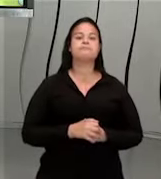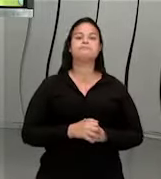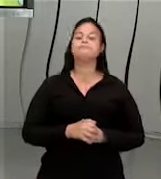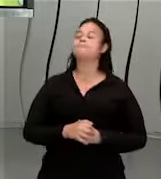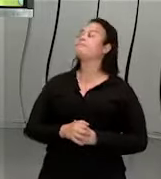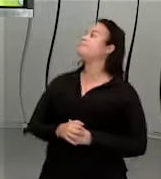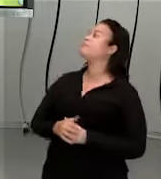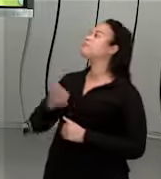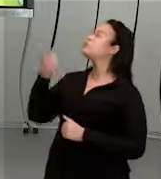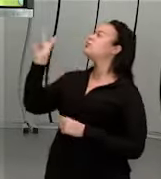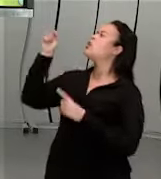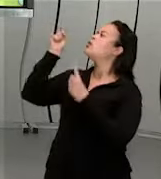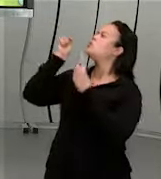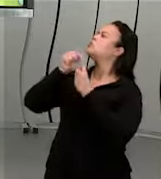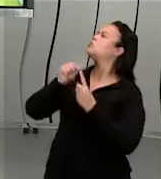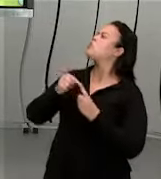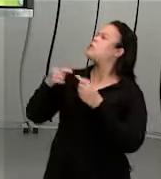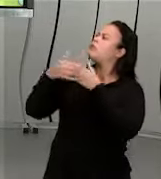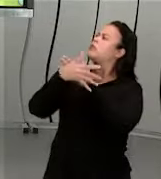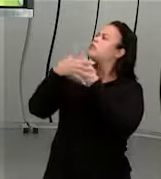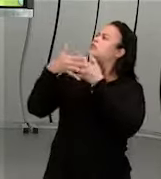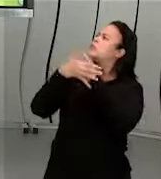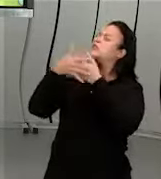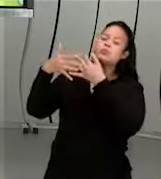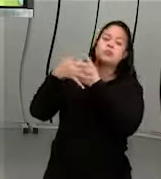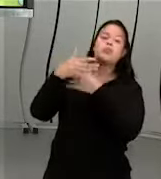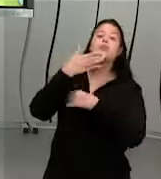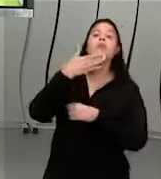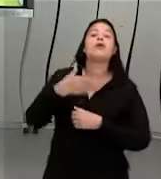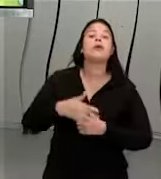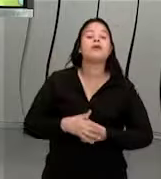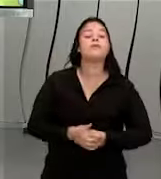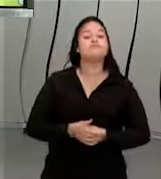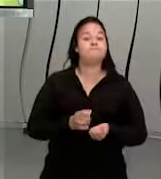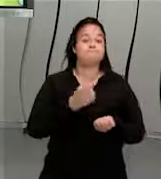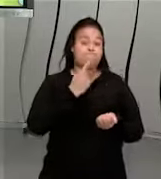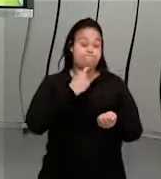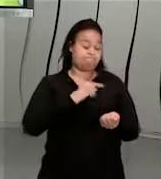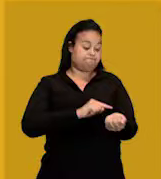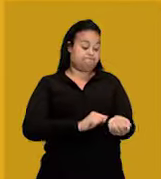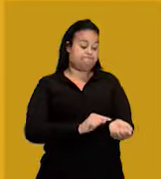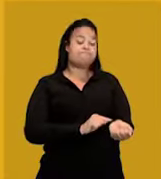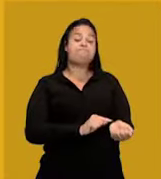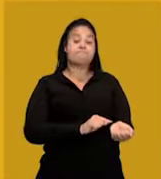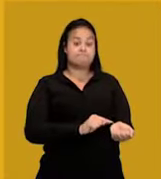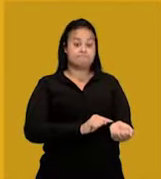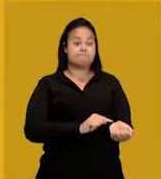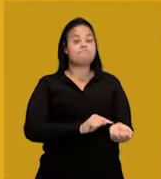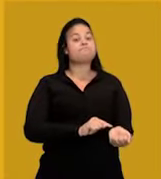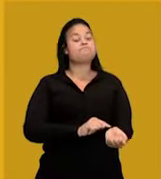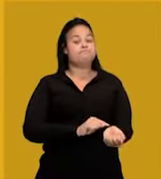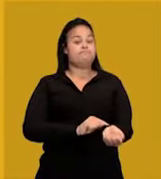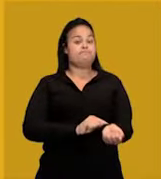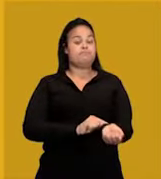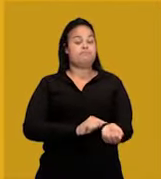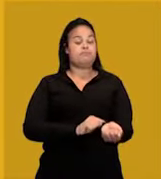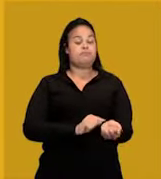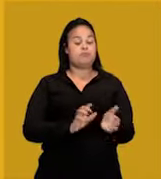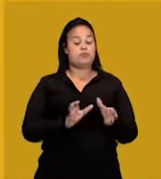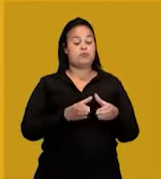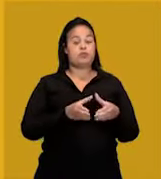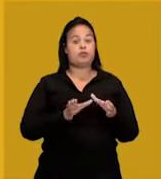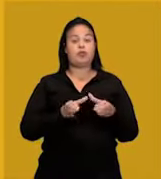Outro tipo de tecido é o tecido sanguíneo. O tecido sanguíneo ele é formado